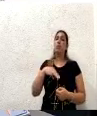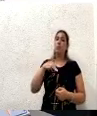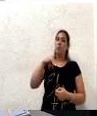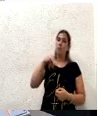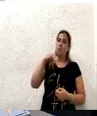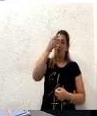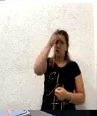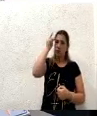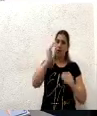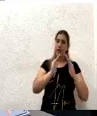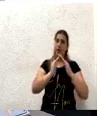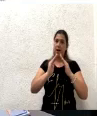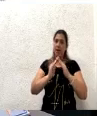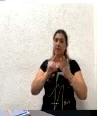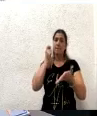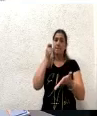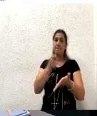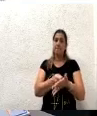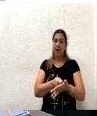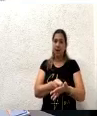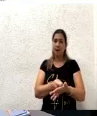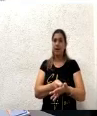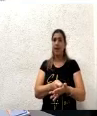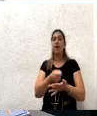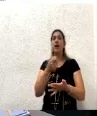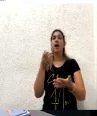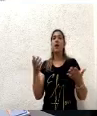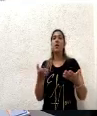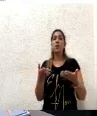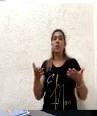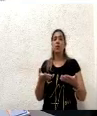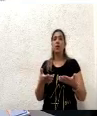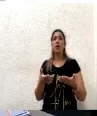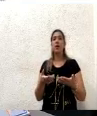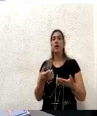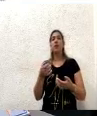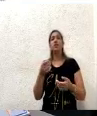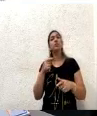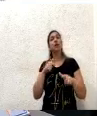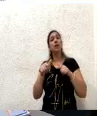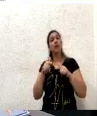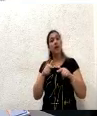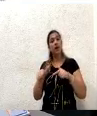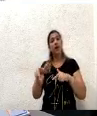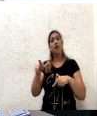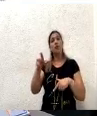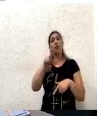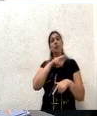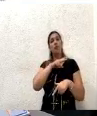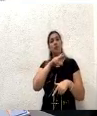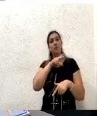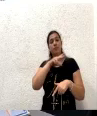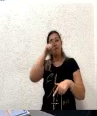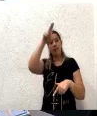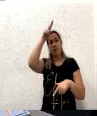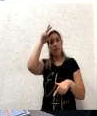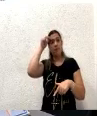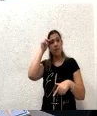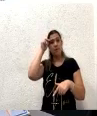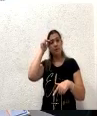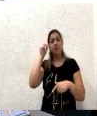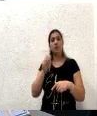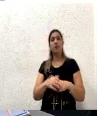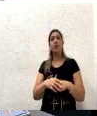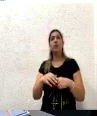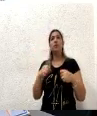para ter aquilo lá. Então, quando vem um serviço público, Mesmo que seja uma empresa terceirizada,